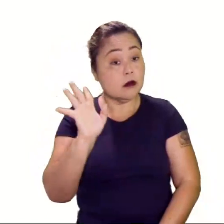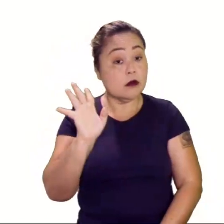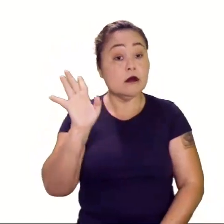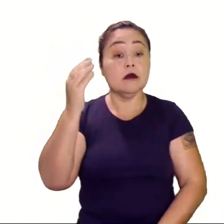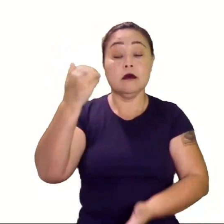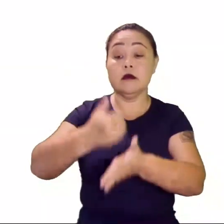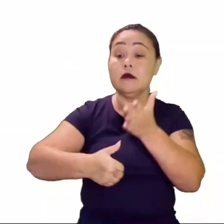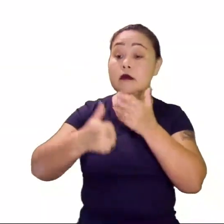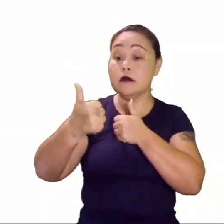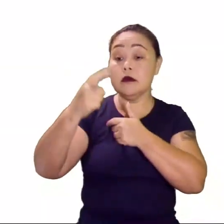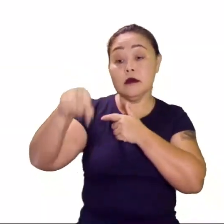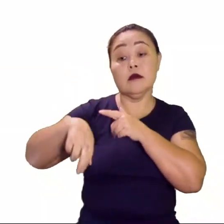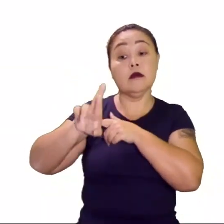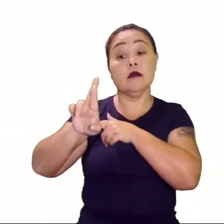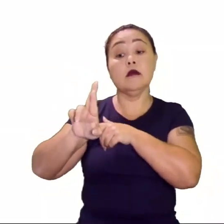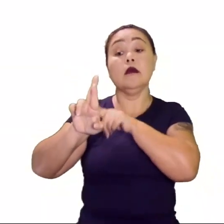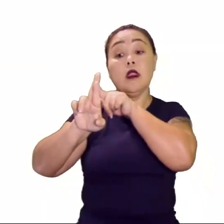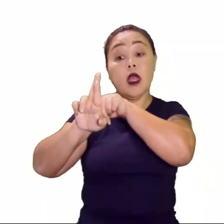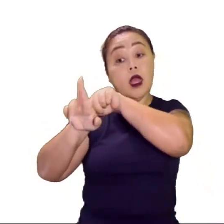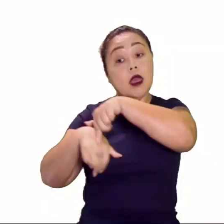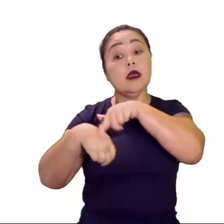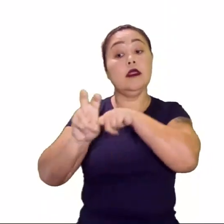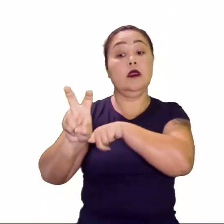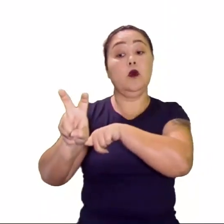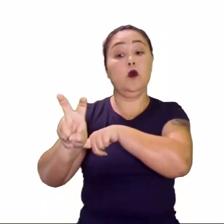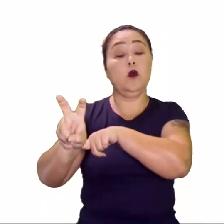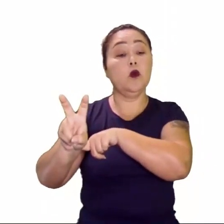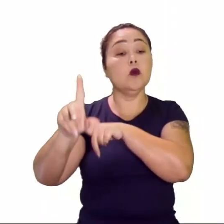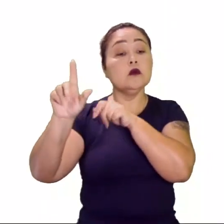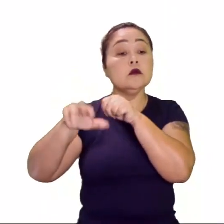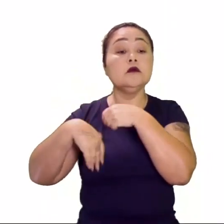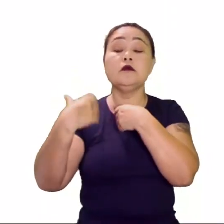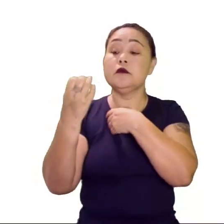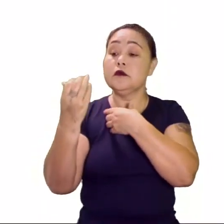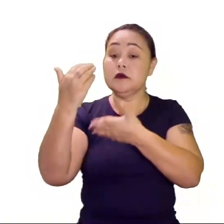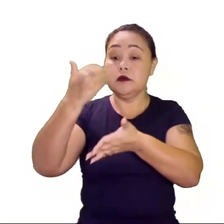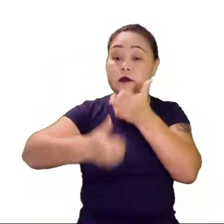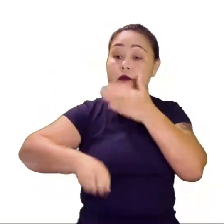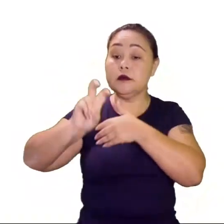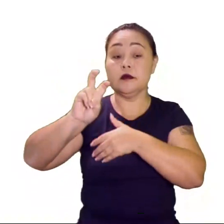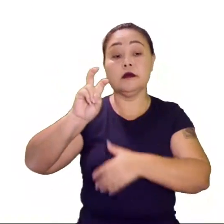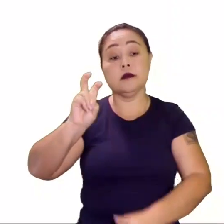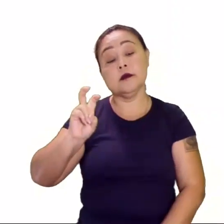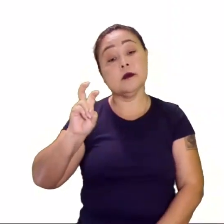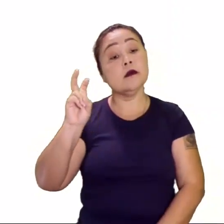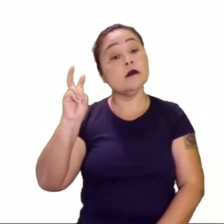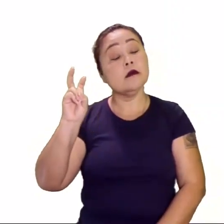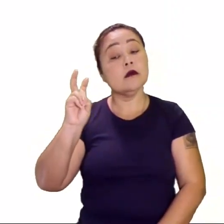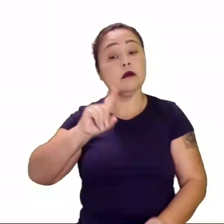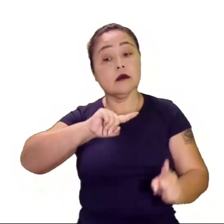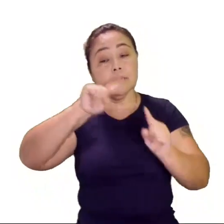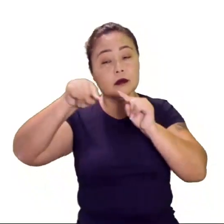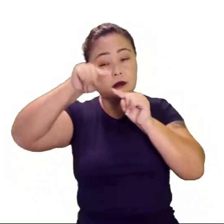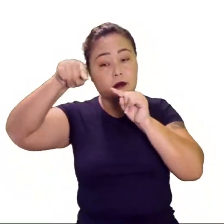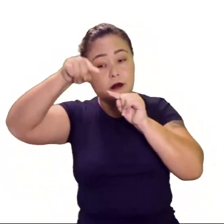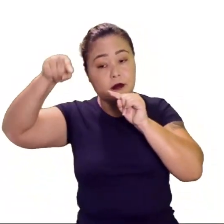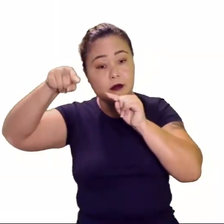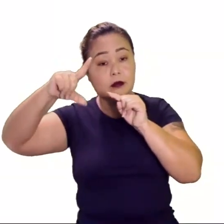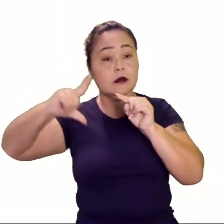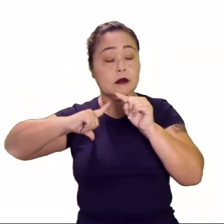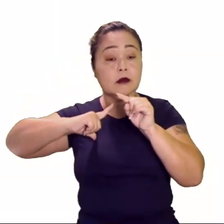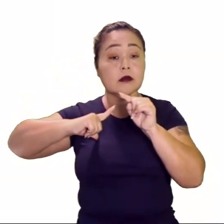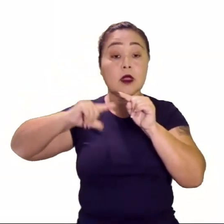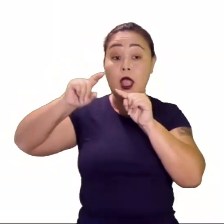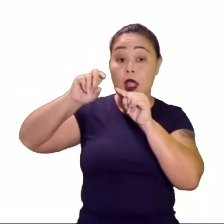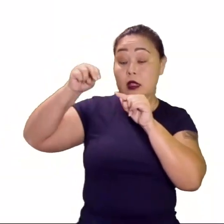sei. E a razão é 5. Então, 60 menos 5 vai ser igual. Aí nós vamos fazer o chuveirinho. Toda vez que